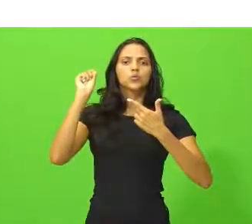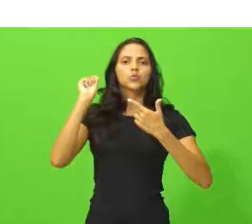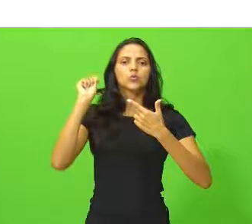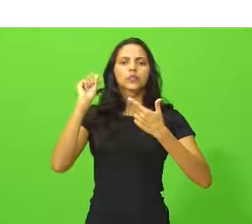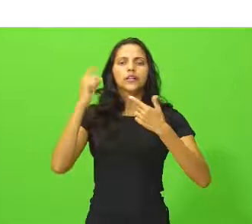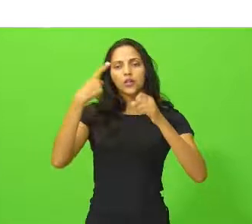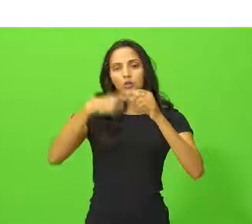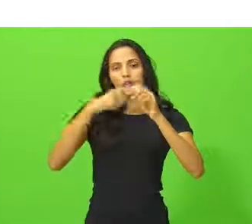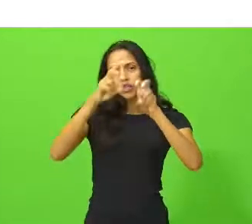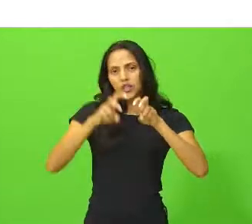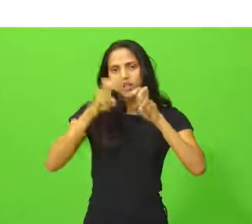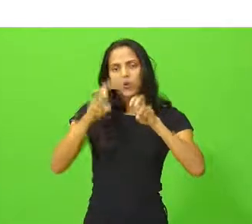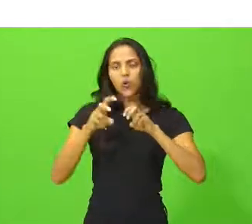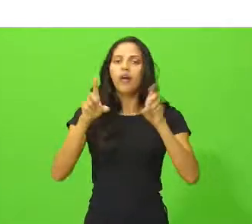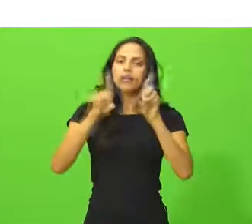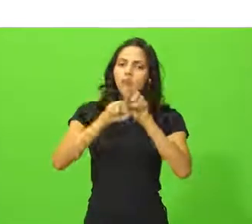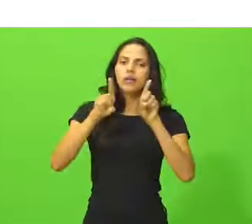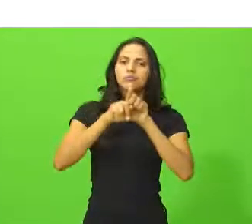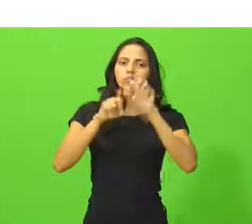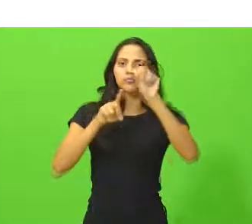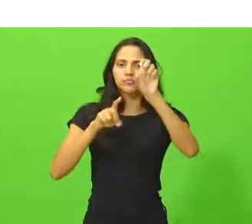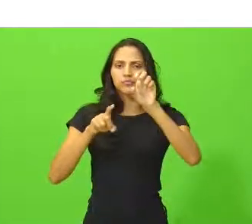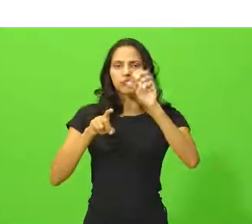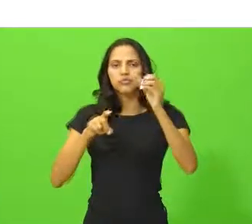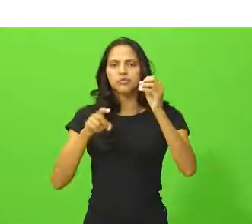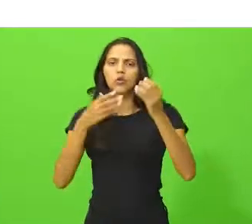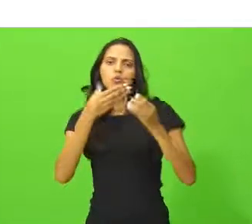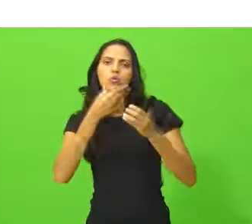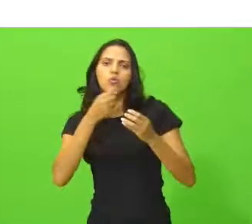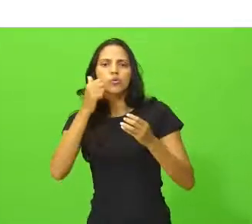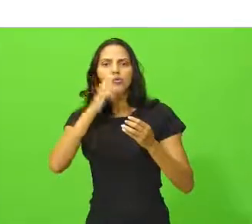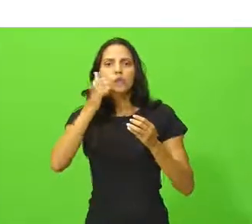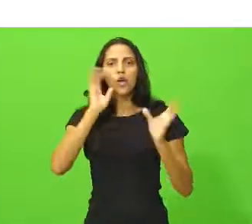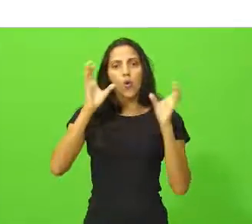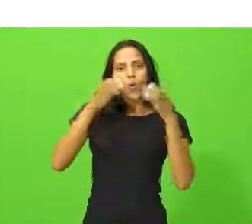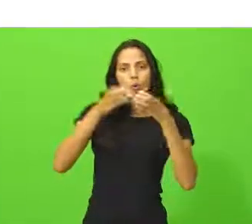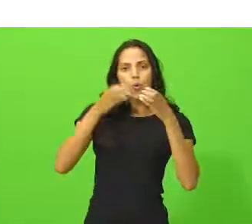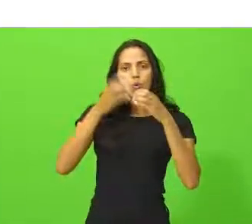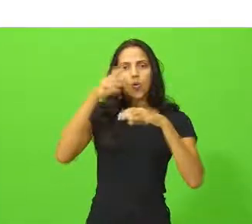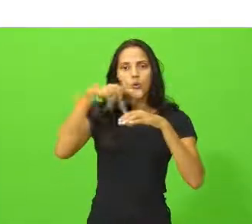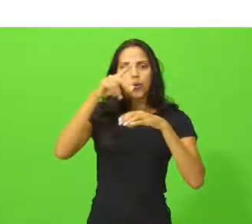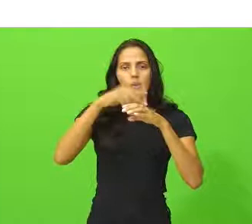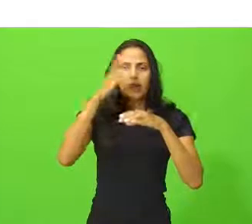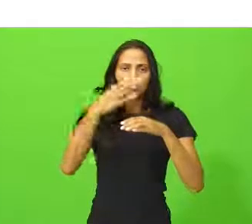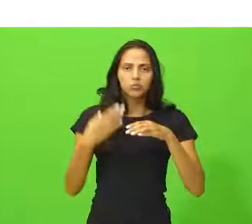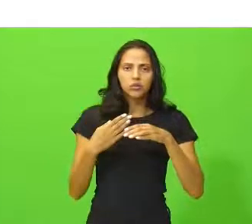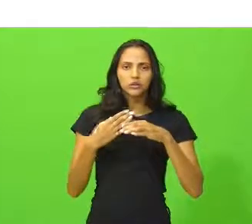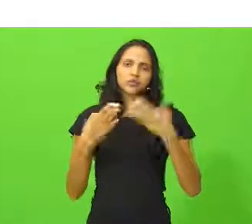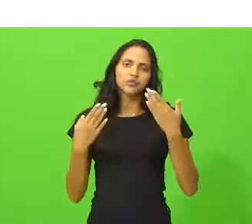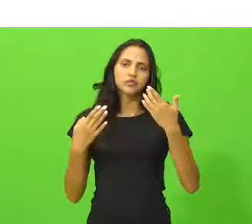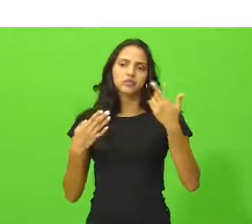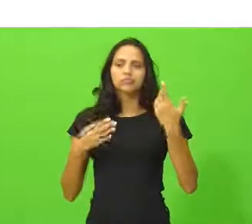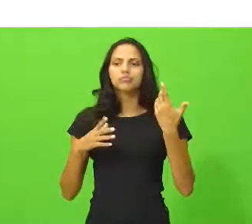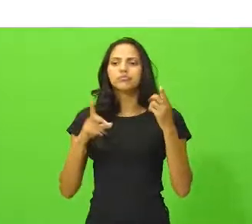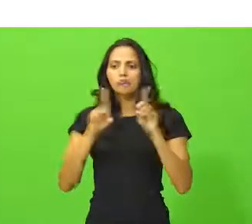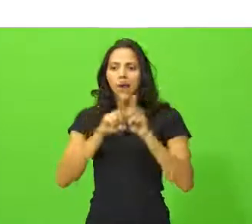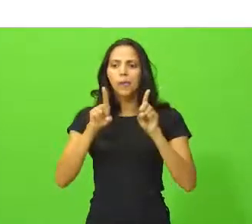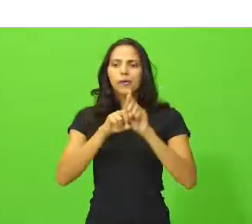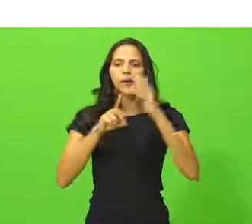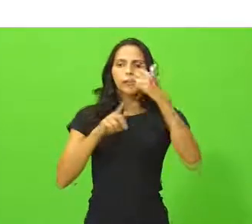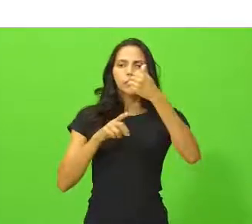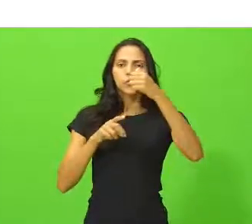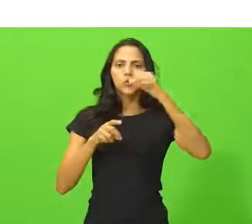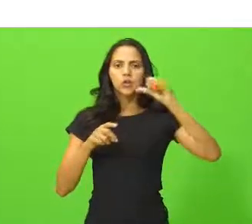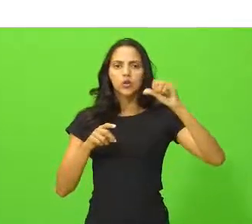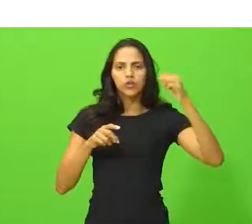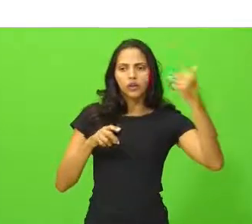residente rural por sexo, segundo os grupos de idade. Brasil, 1991, 2010, novamente uma